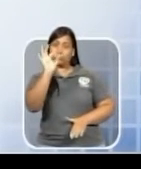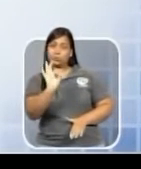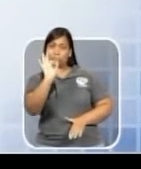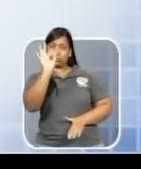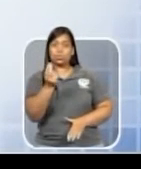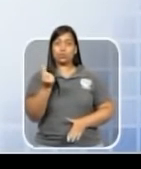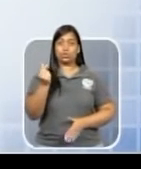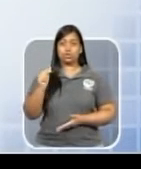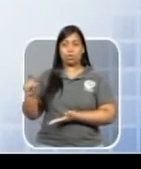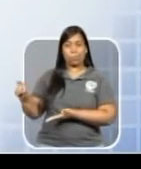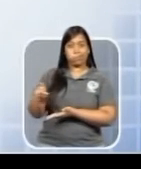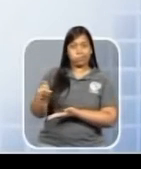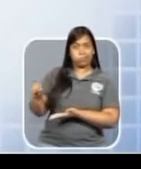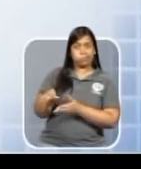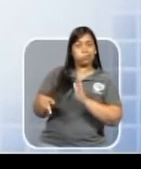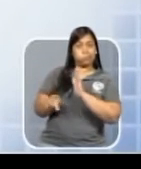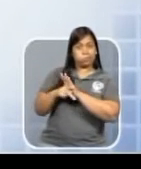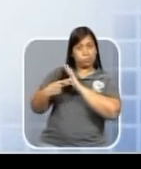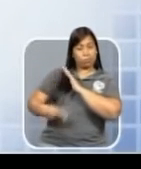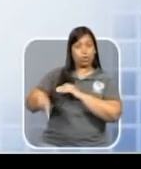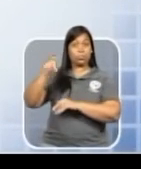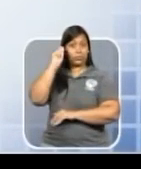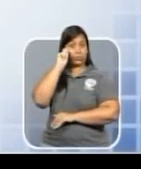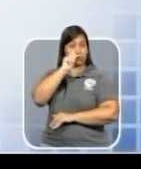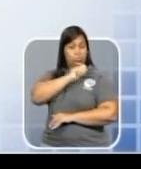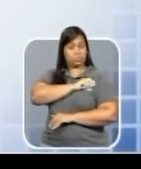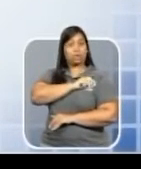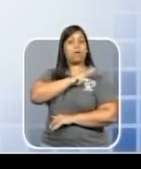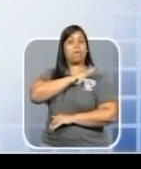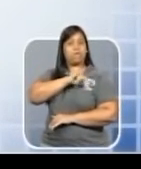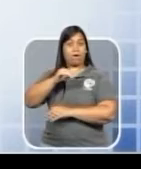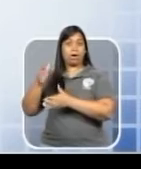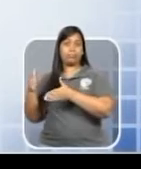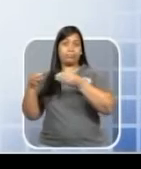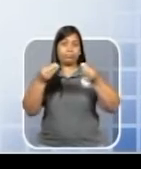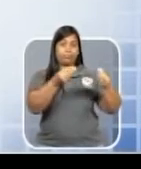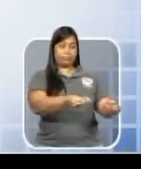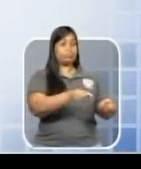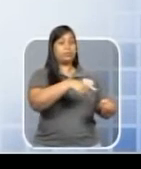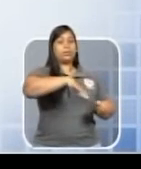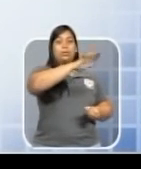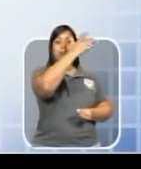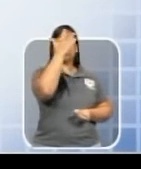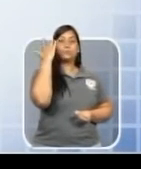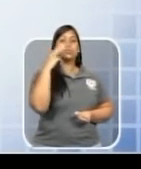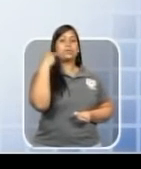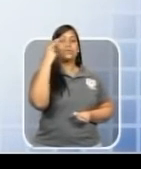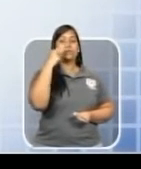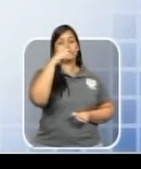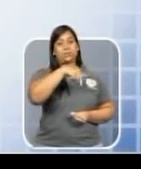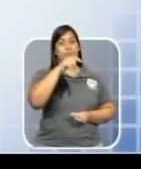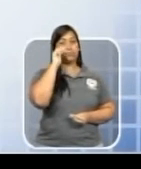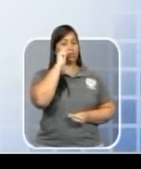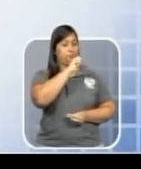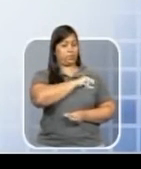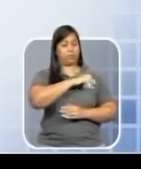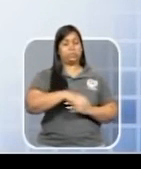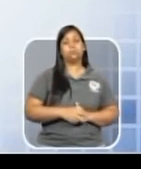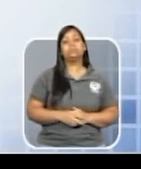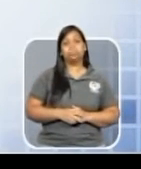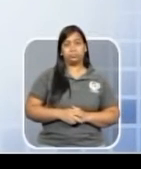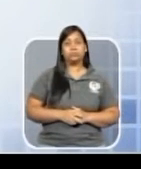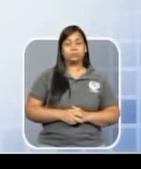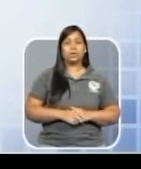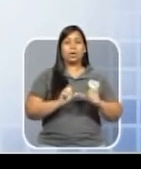1,2% da receita corrente líquida do município seria destinada para os 17 vereadores